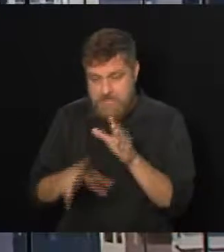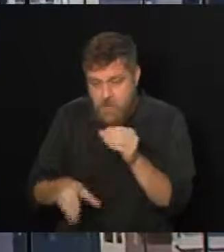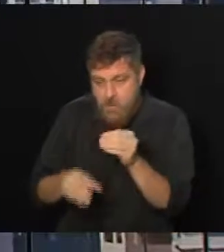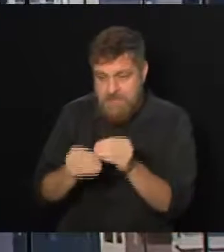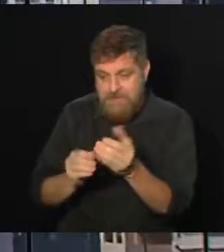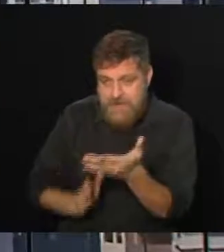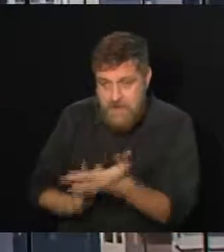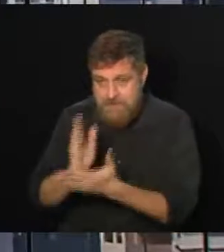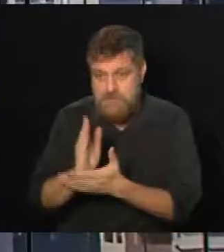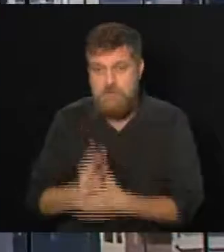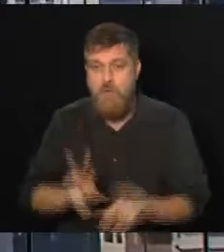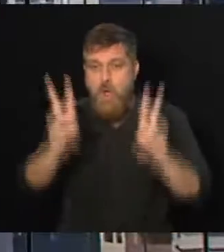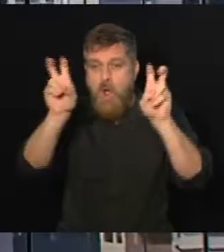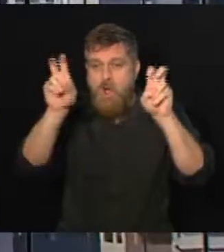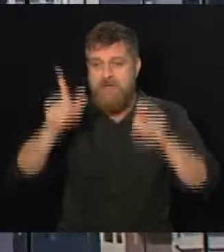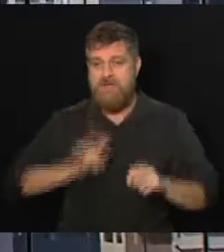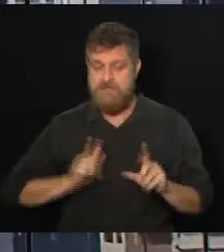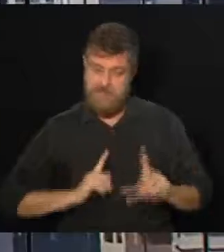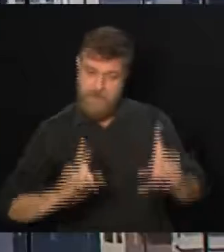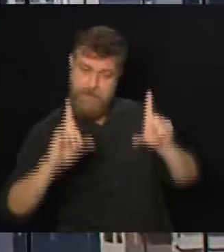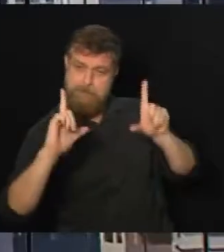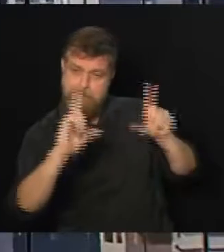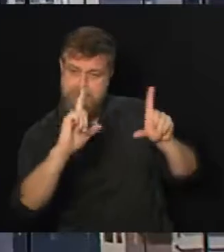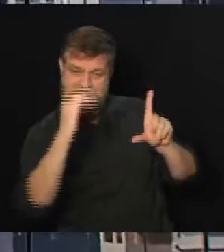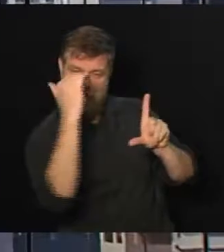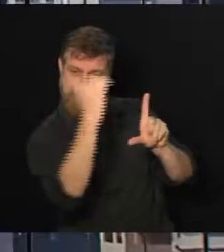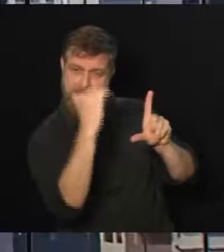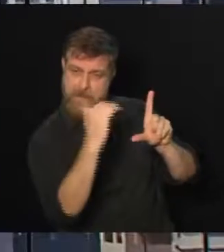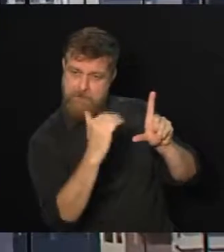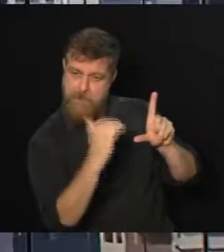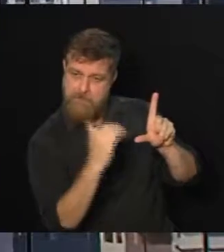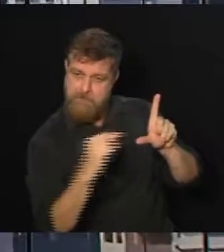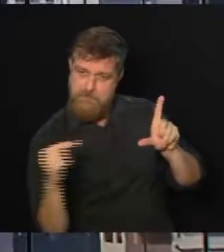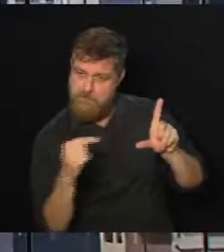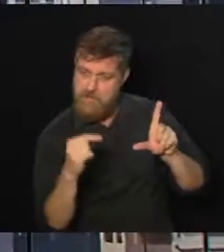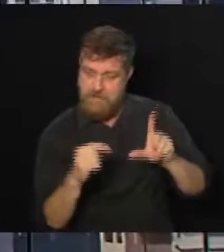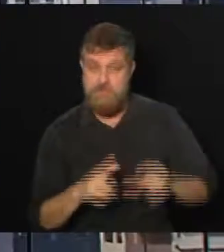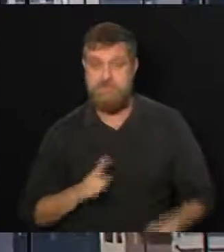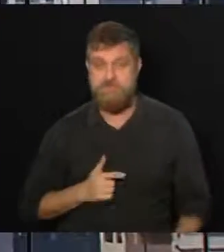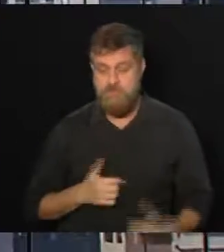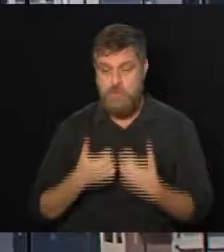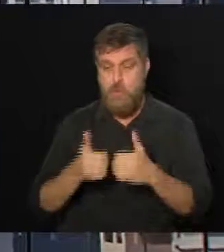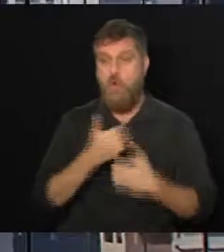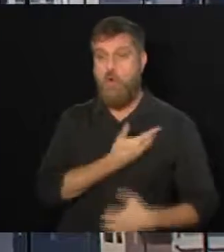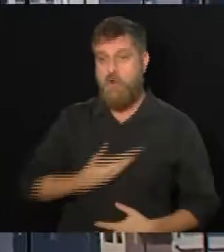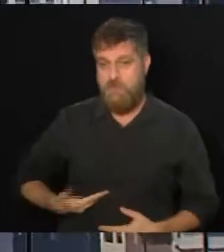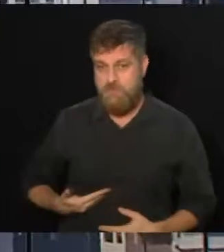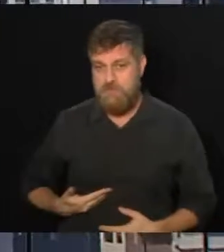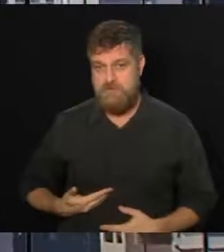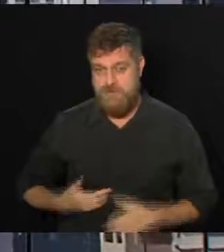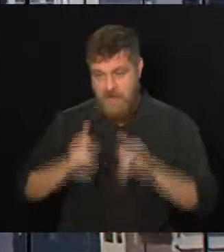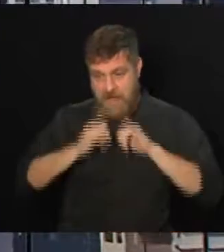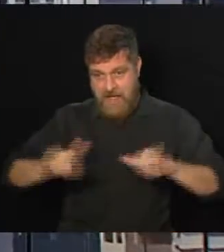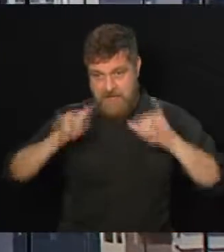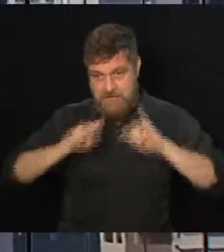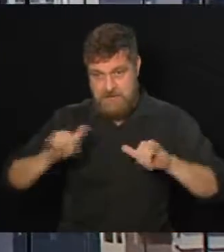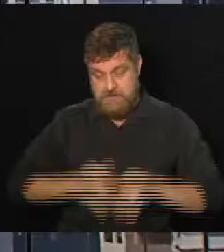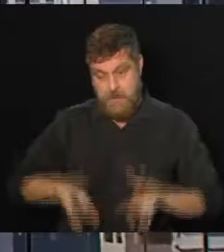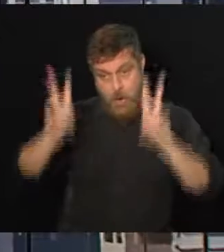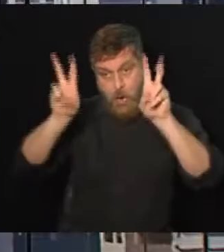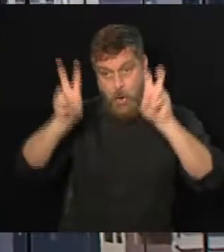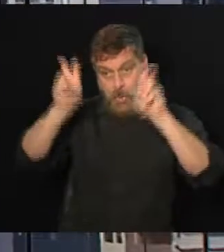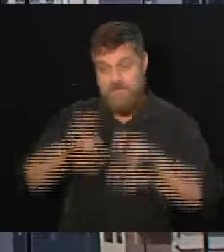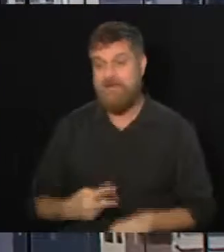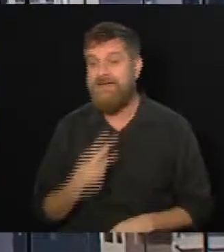que fala sobre a fixação de placa ou cartaz no transporte público com mensagem alusiva